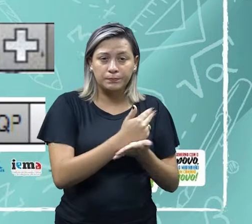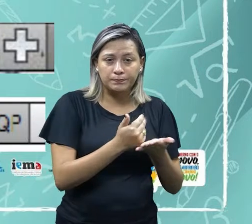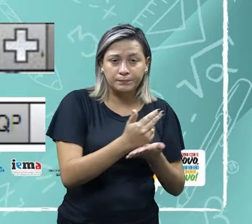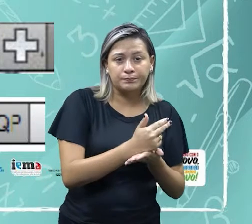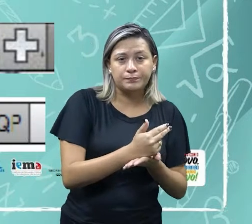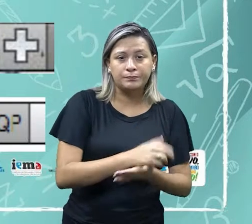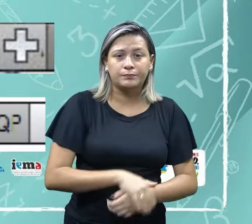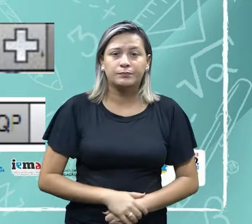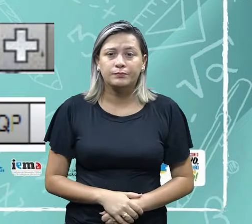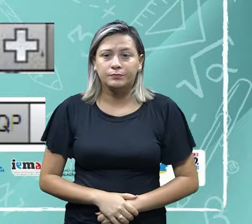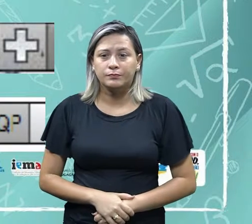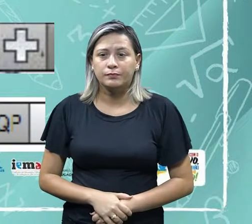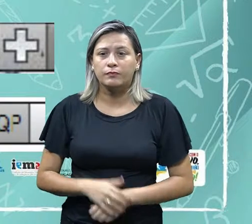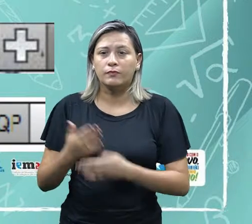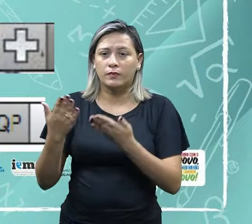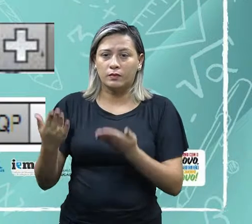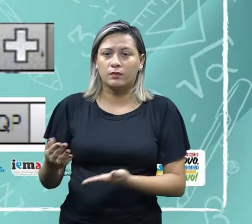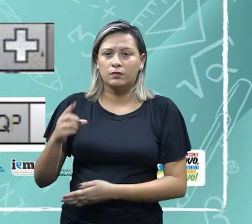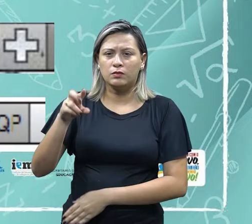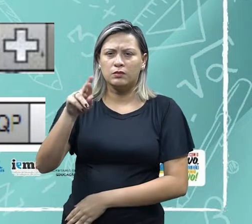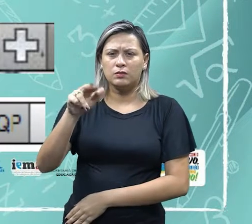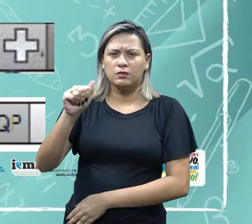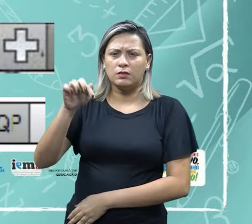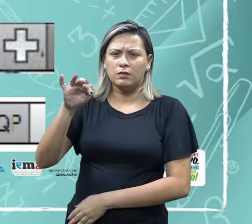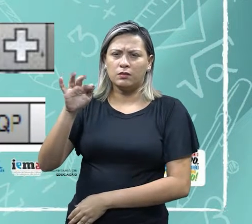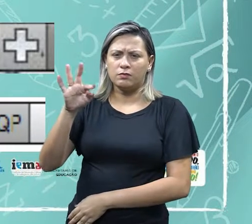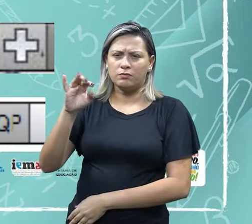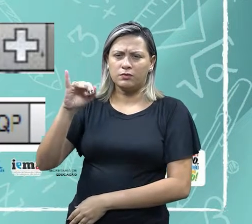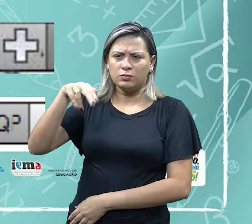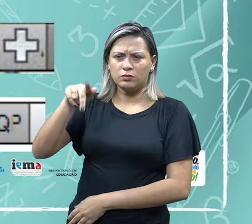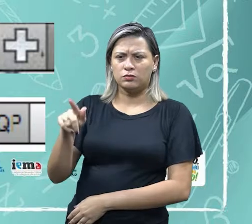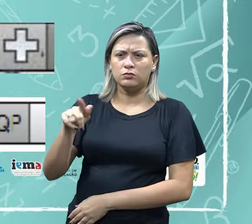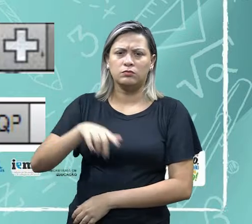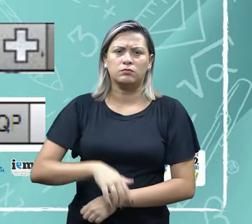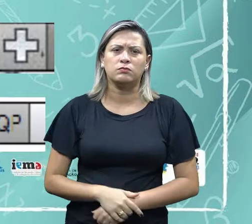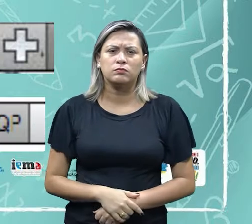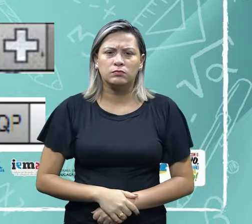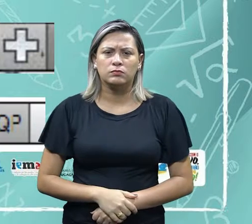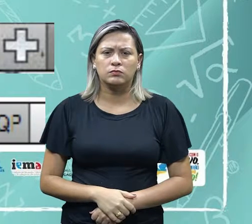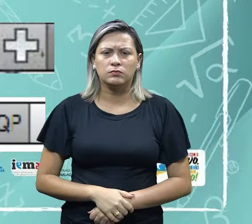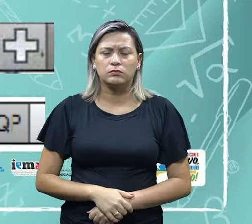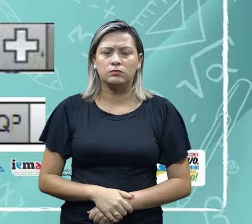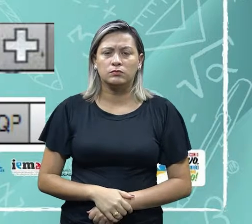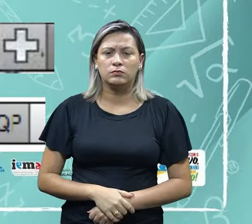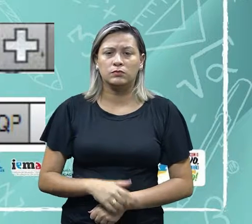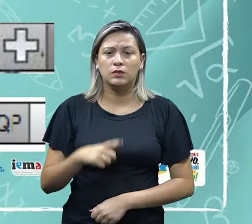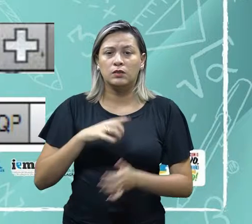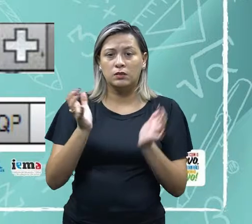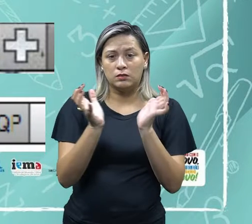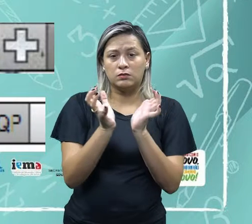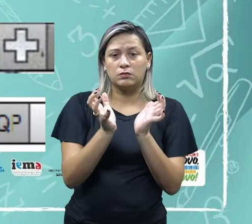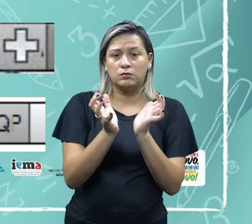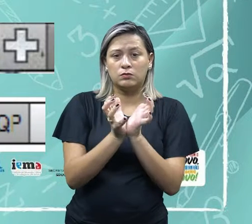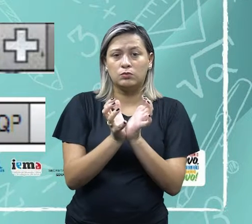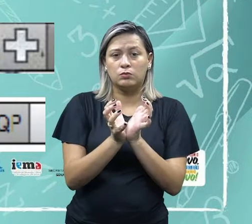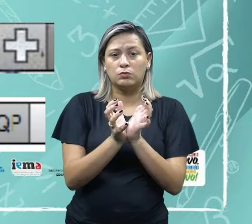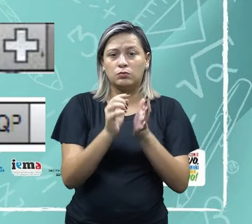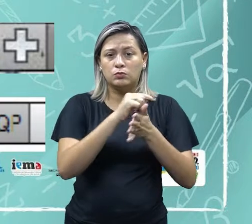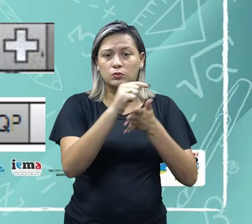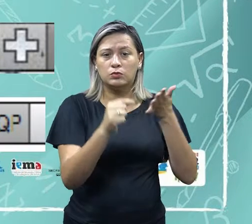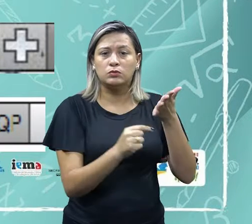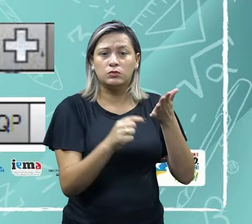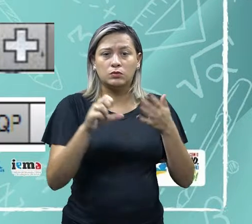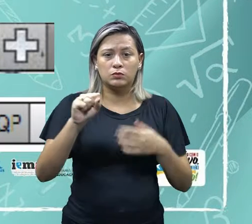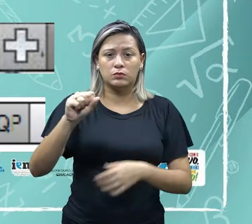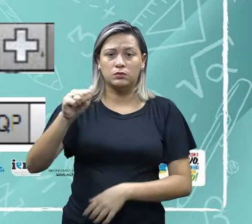Snap and Grid, Polar Tracking, Object Snap, que é um dos mais importantes, Dynamic, Input